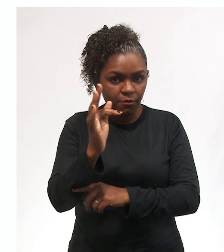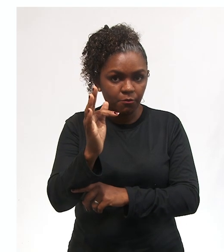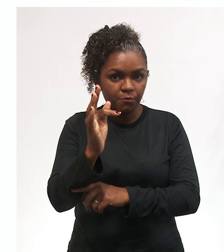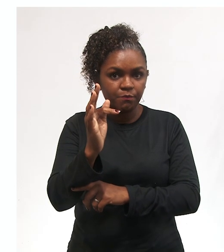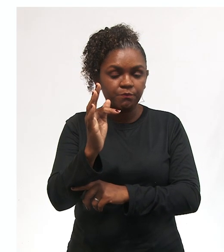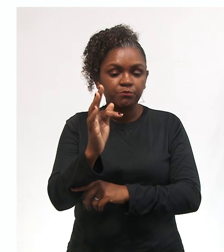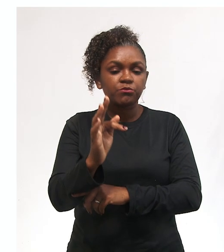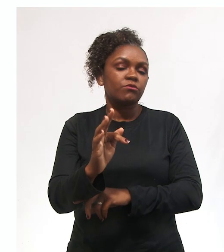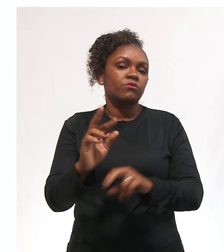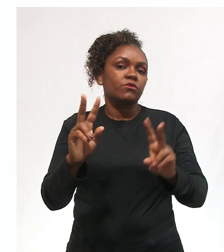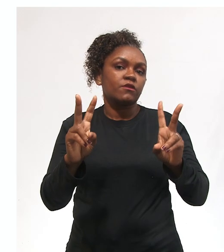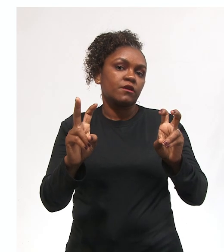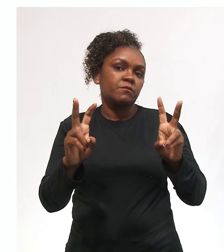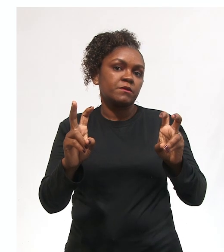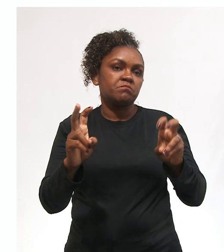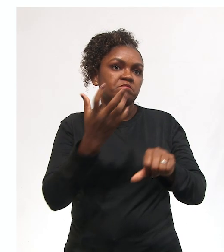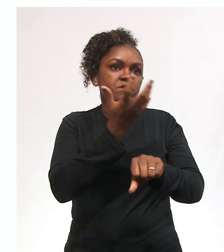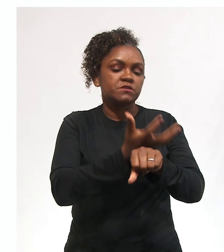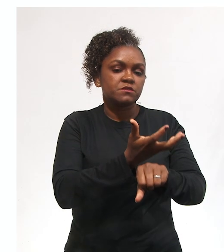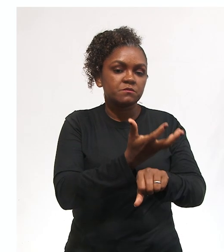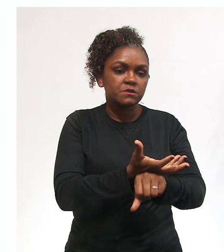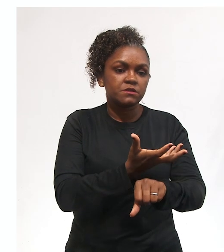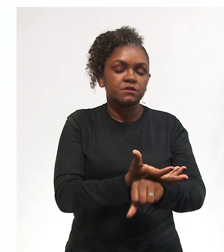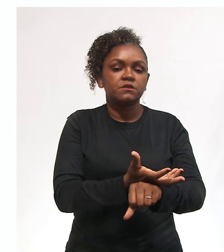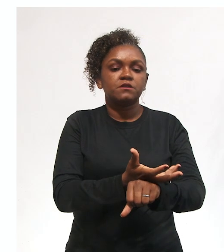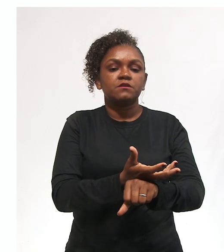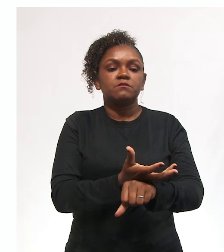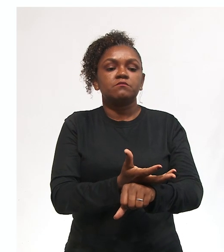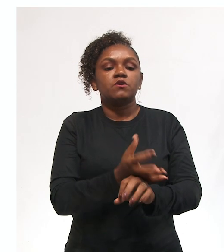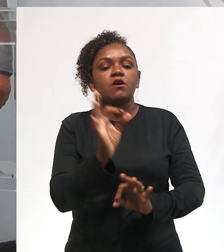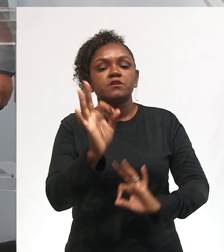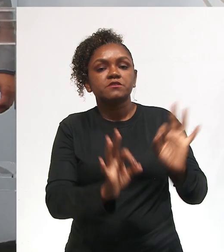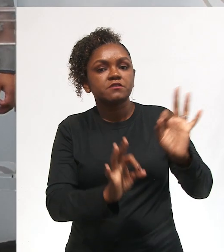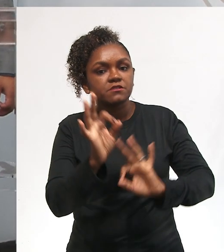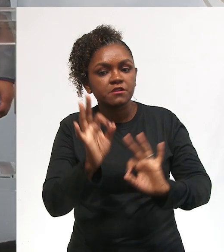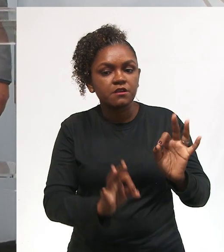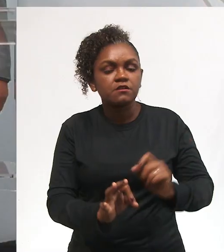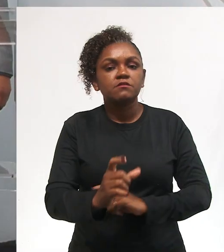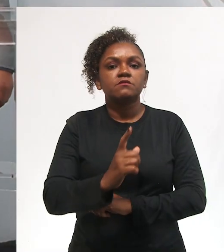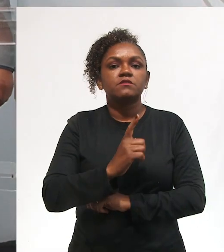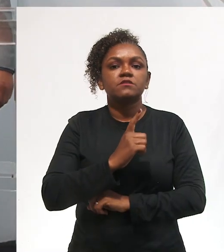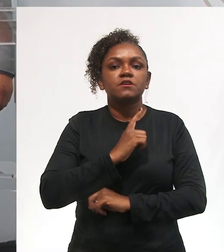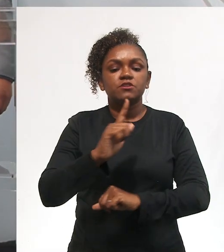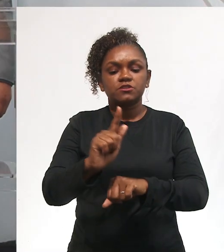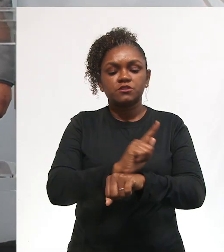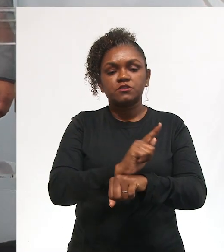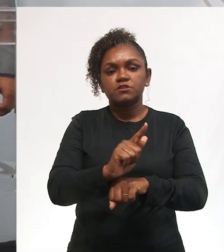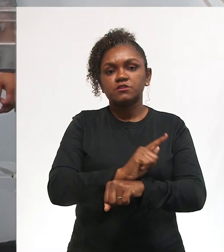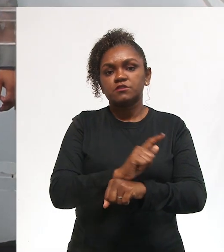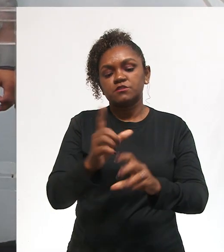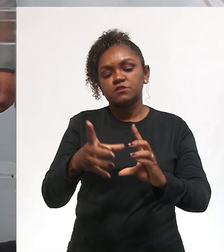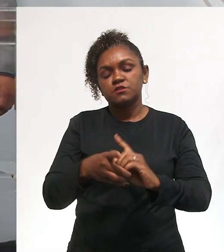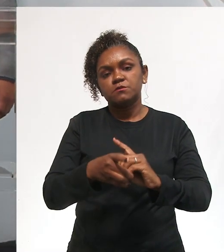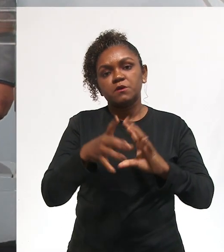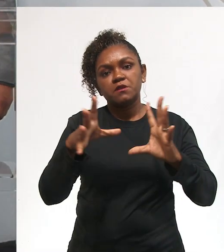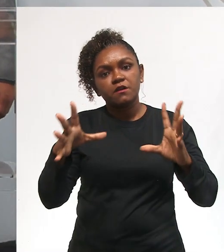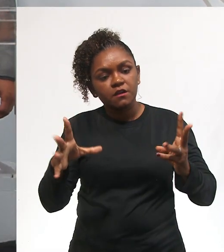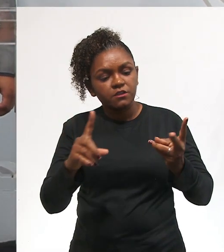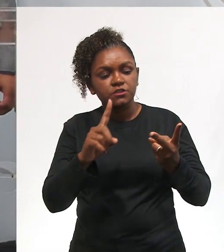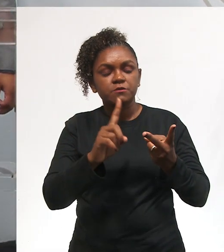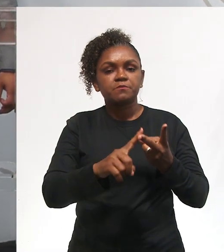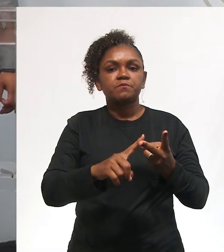a disciplina de Organização do Trabalho Pedagógico, que tem a parte de gestão democrática, de função escolar, de